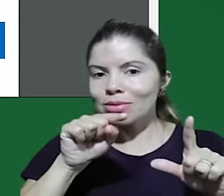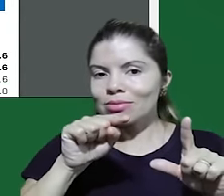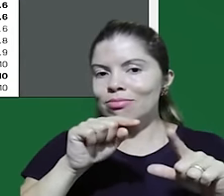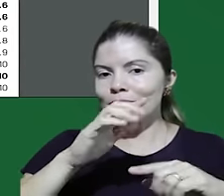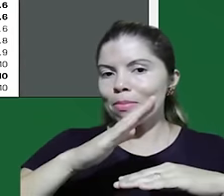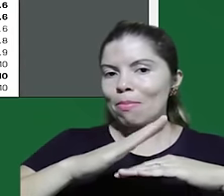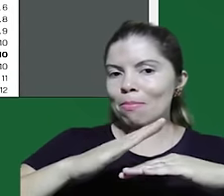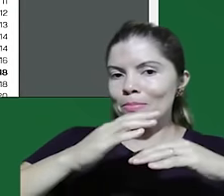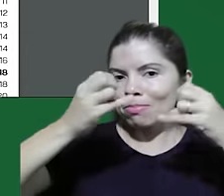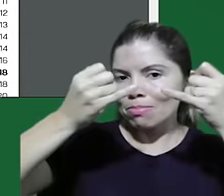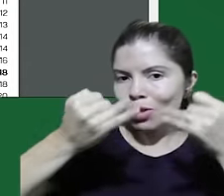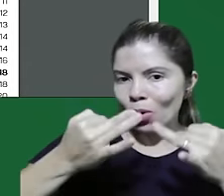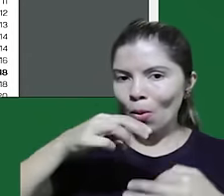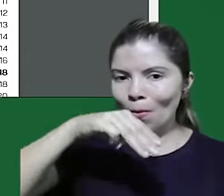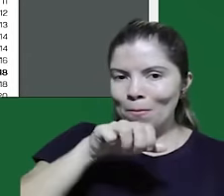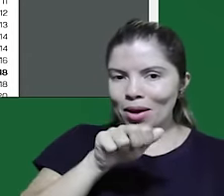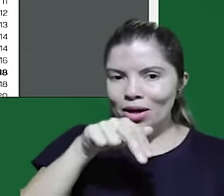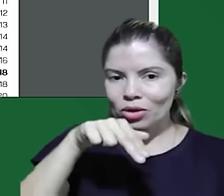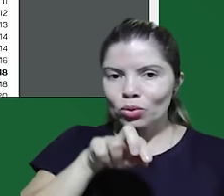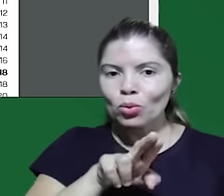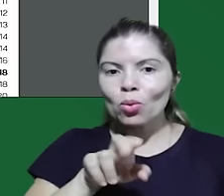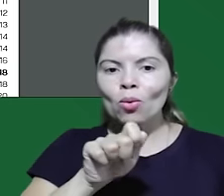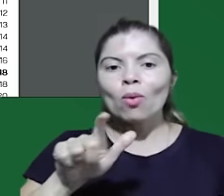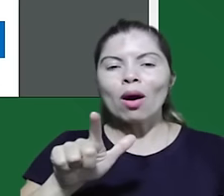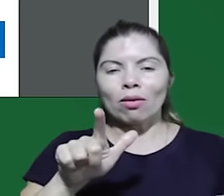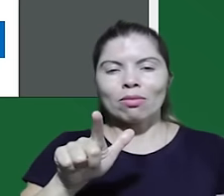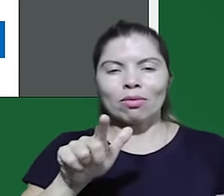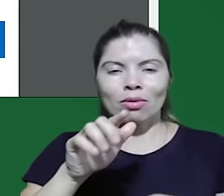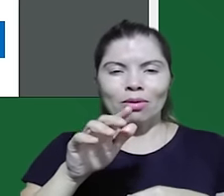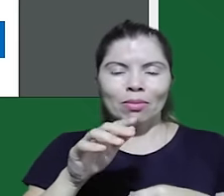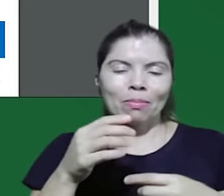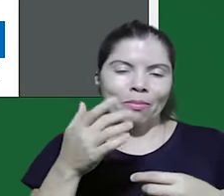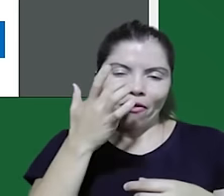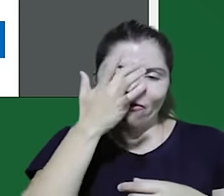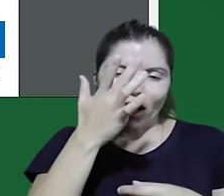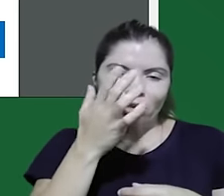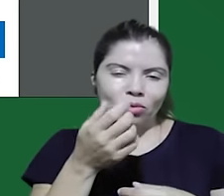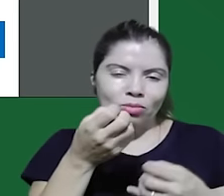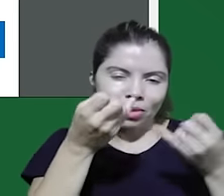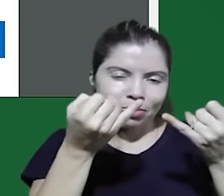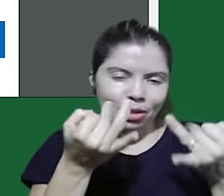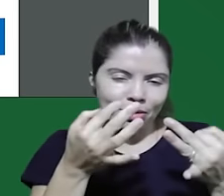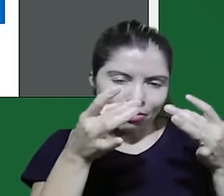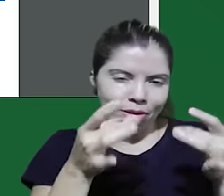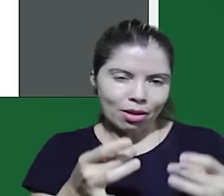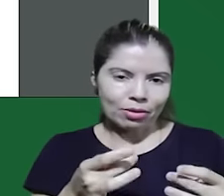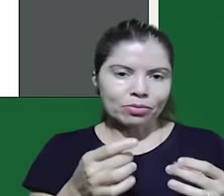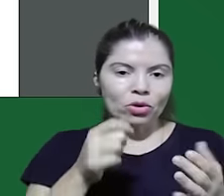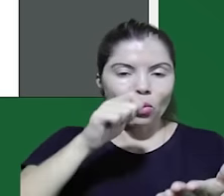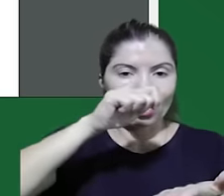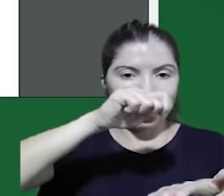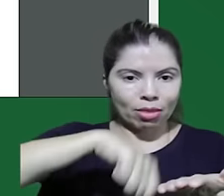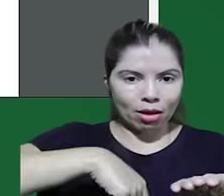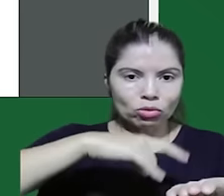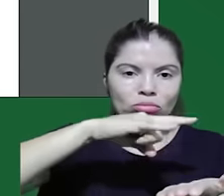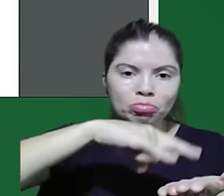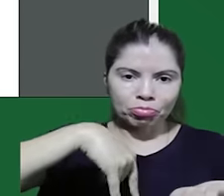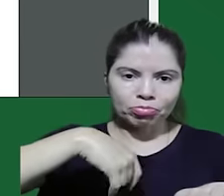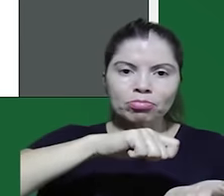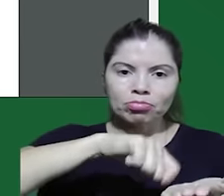item aqui eu peguei o manual que acho que vai ficar mais fácil pra gente observar cadastre-se no